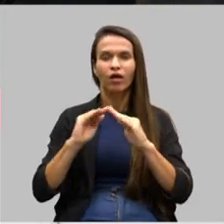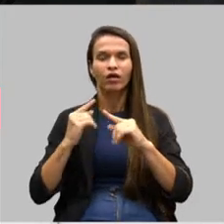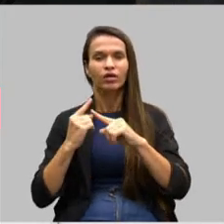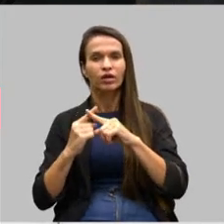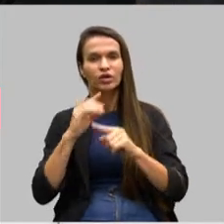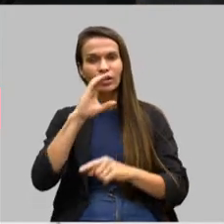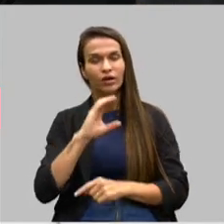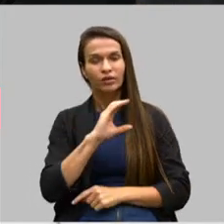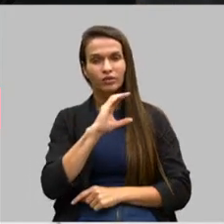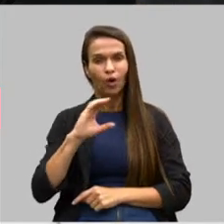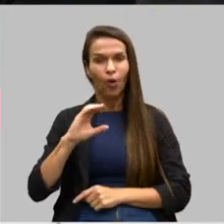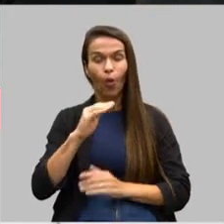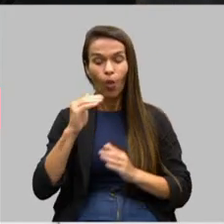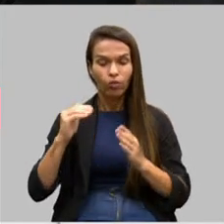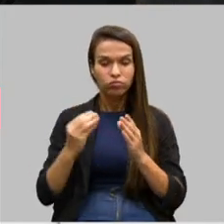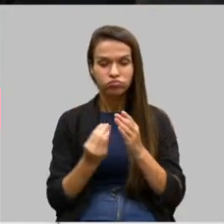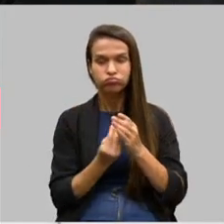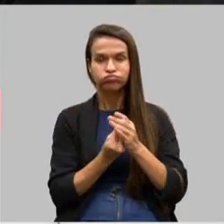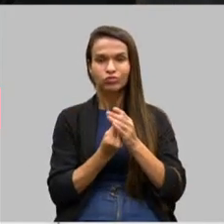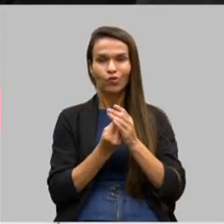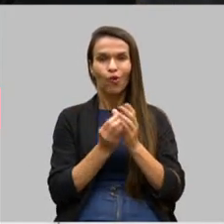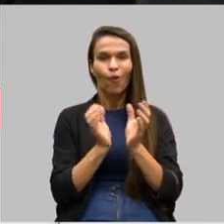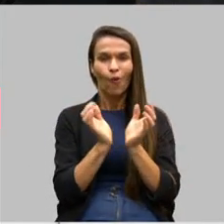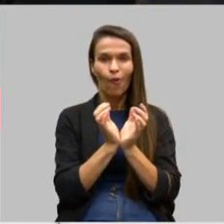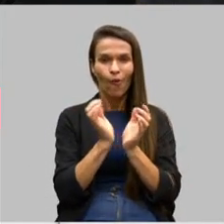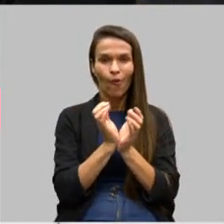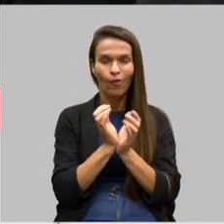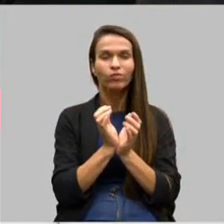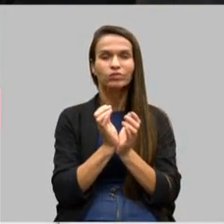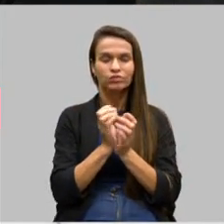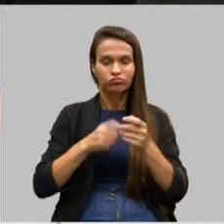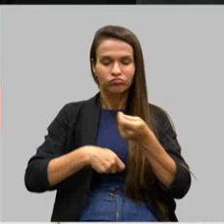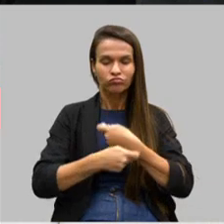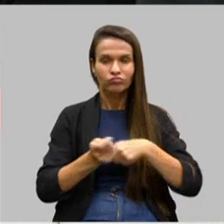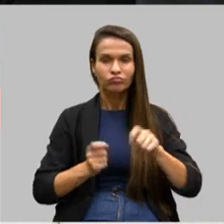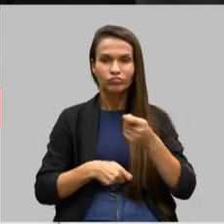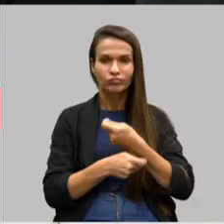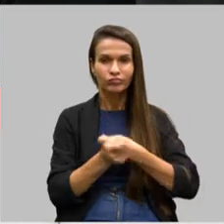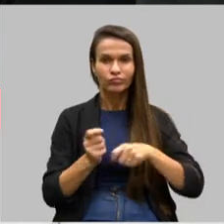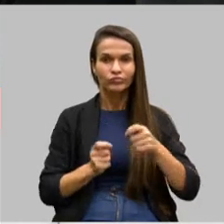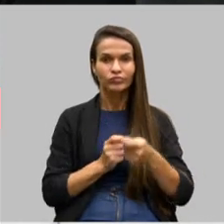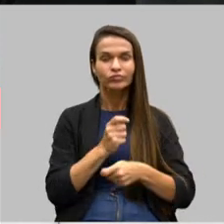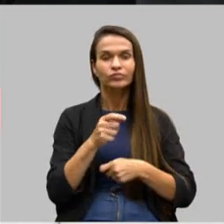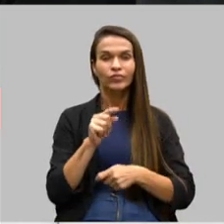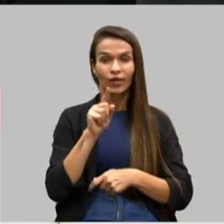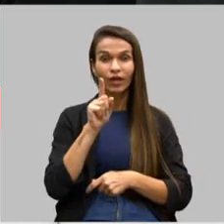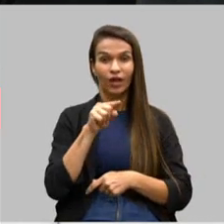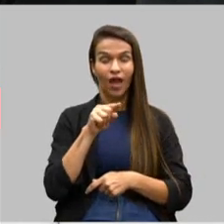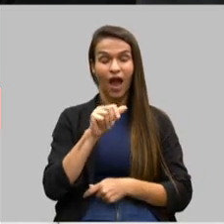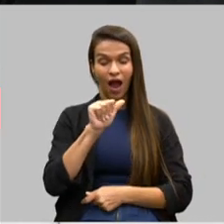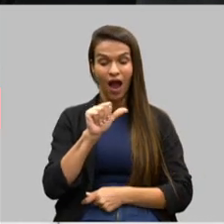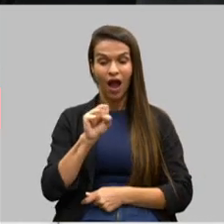fazem parte da articulação do semiárido, da articulação do semiárido, que é a ASA.